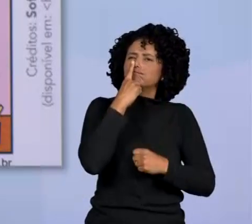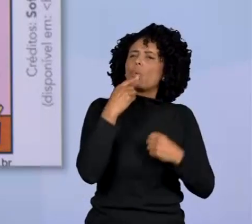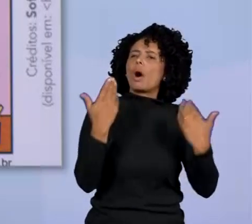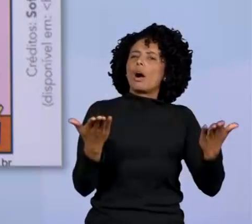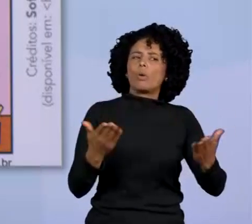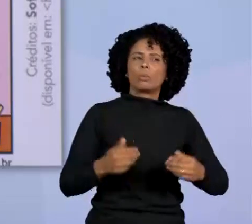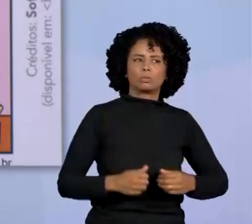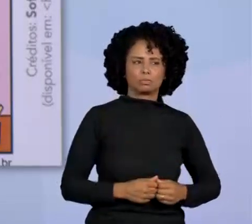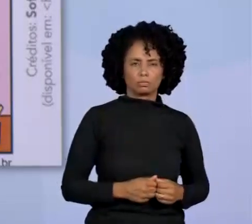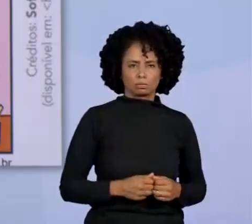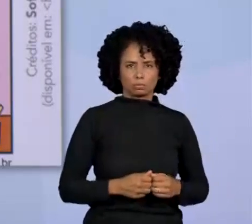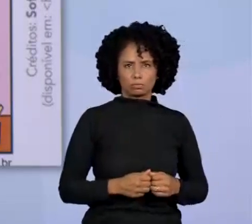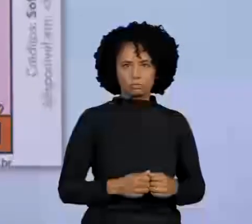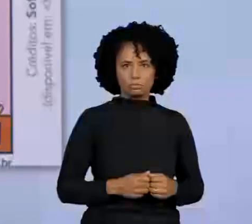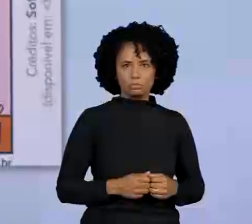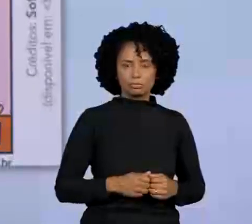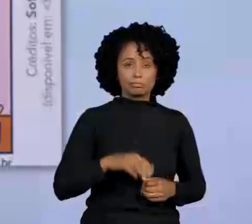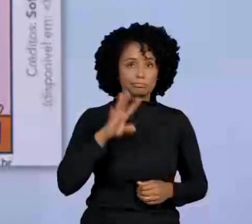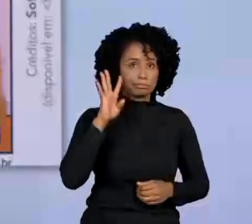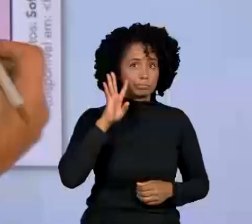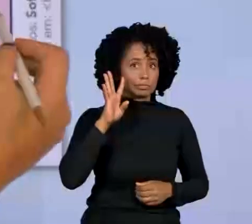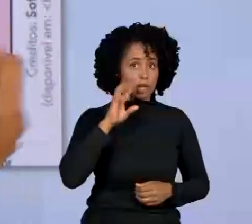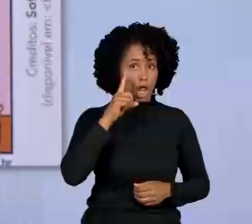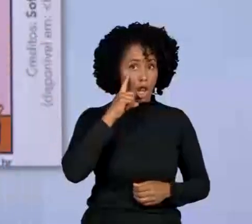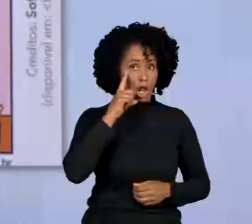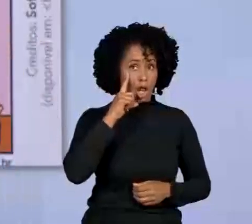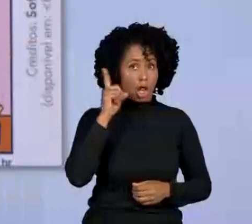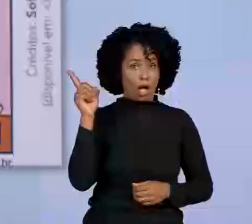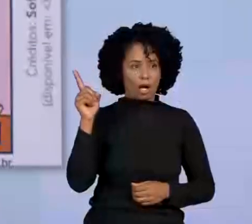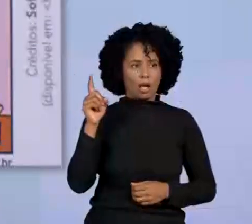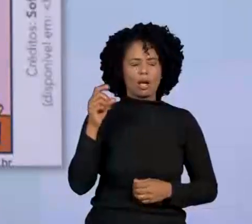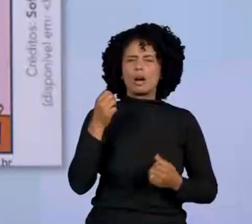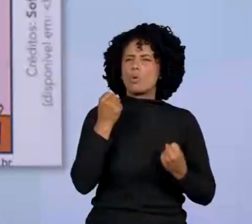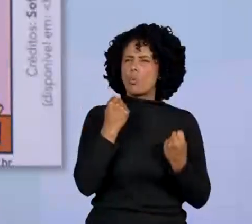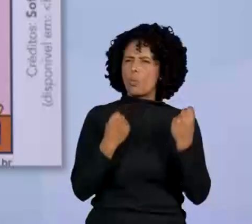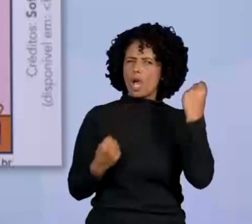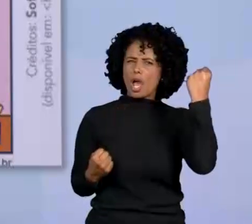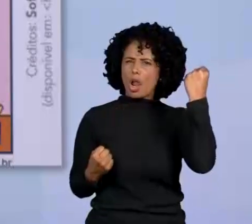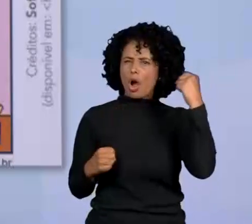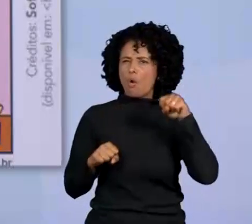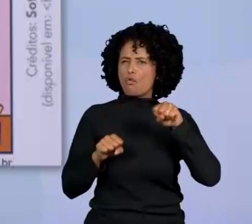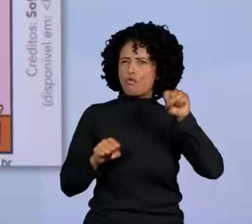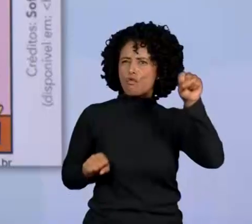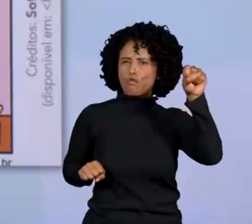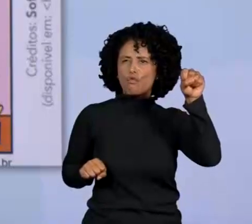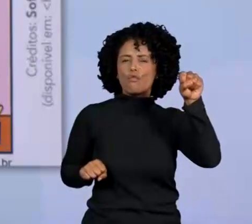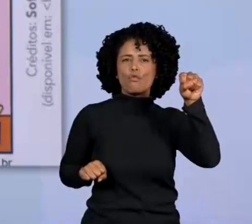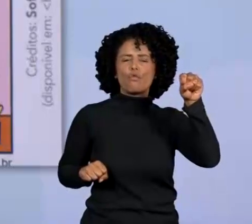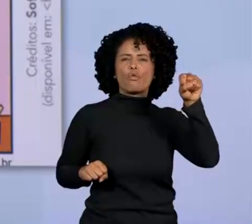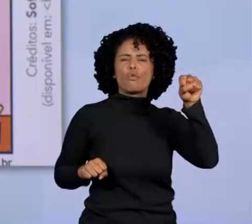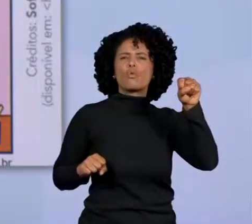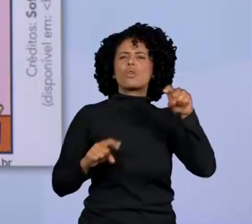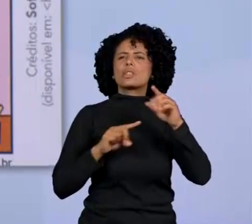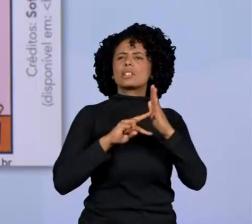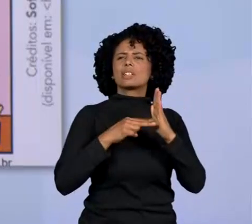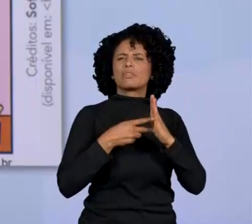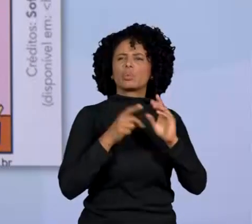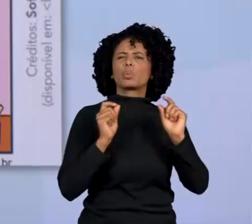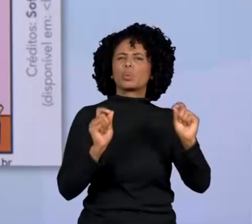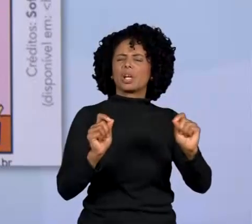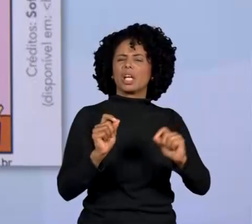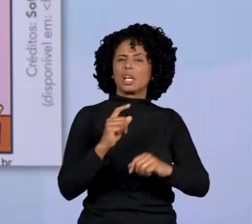Olha que legal, tem até uma informação implícita aqui. Super-herói? O que será que ela está se referindo como